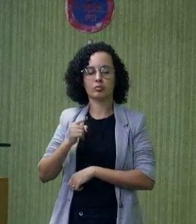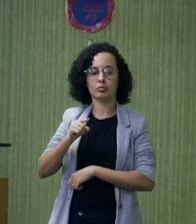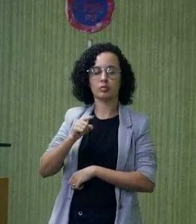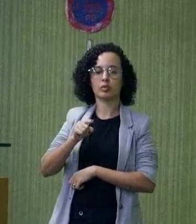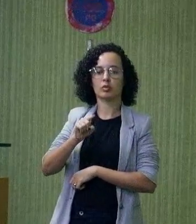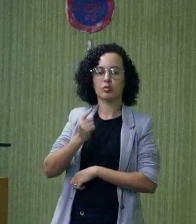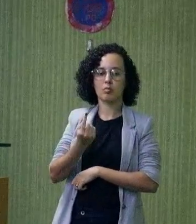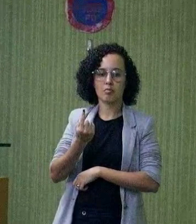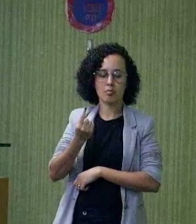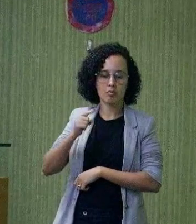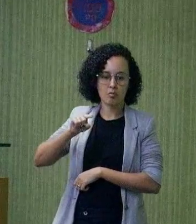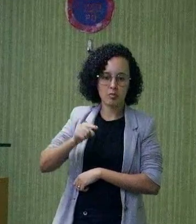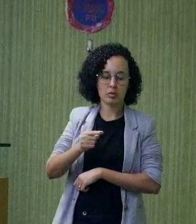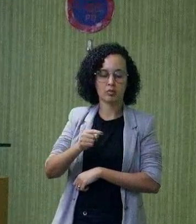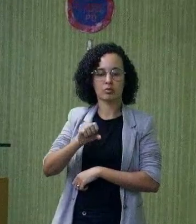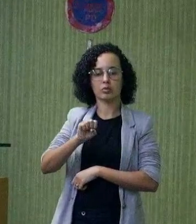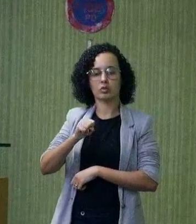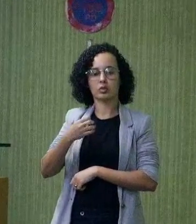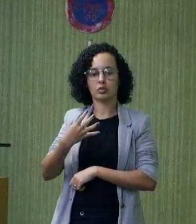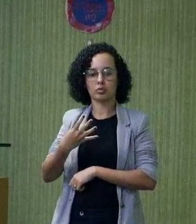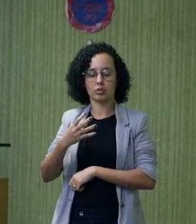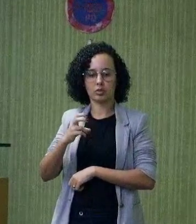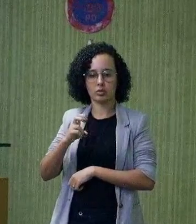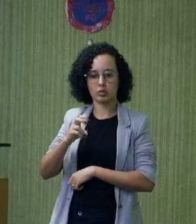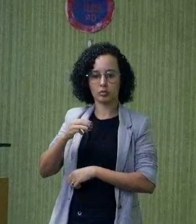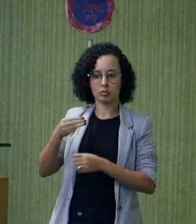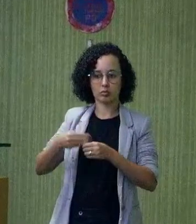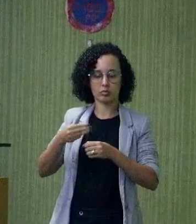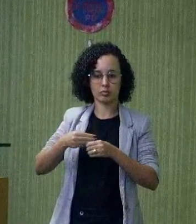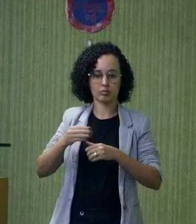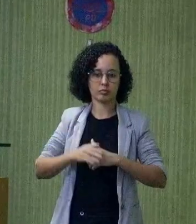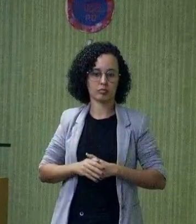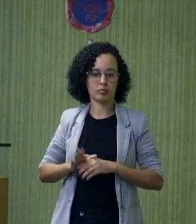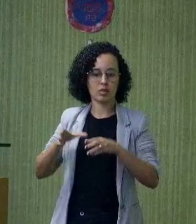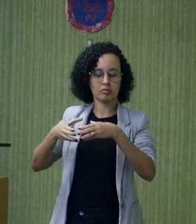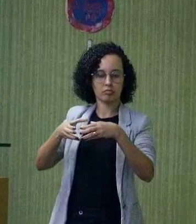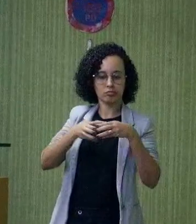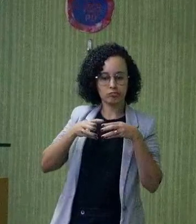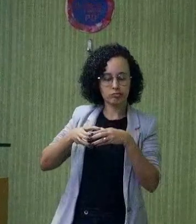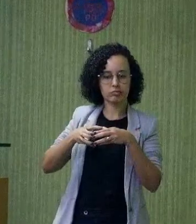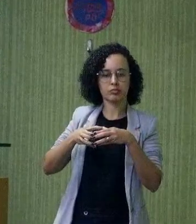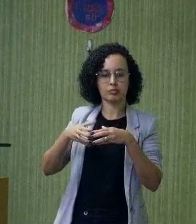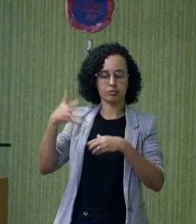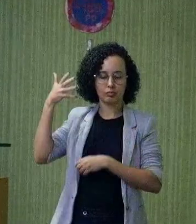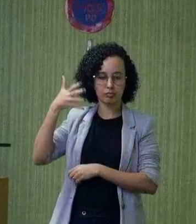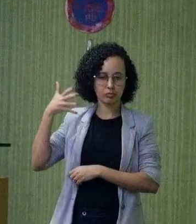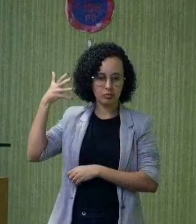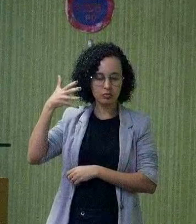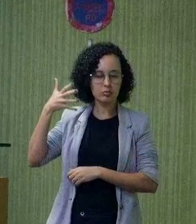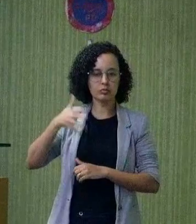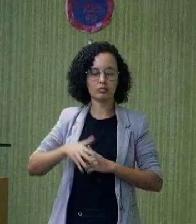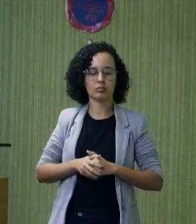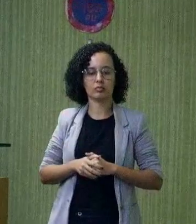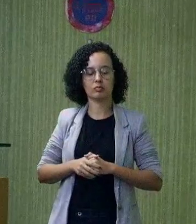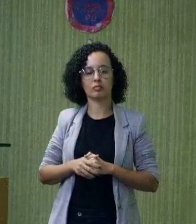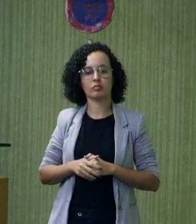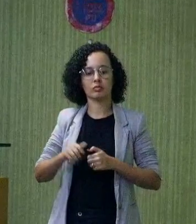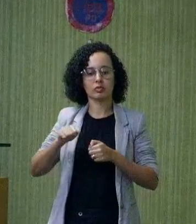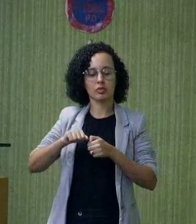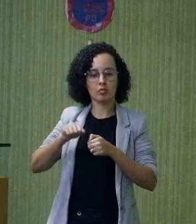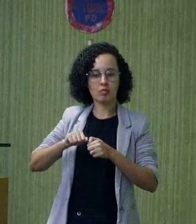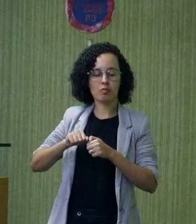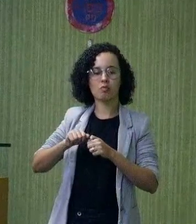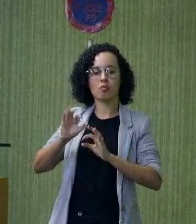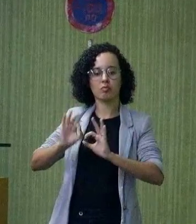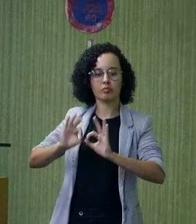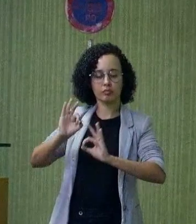municípios que foram sede de conferências alguns desses municípios eh realizaram conferência e